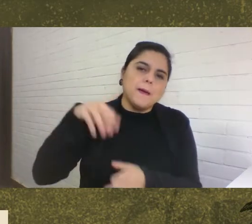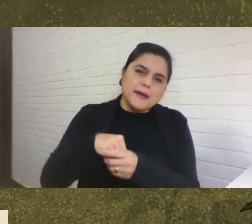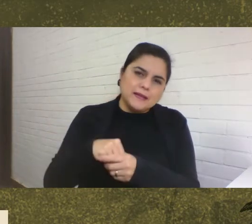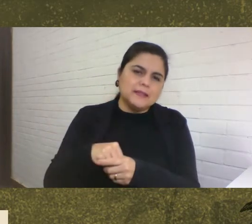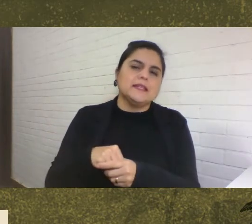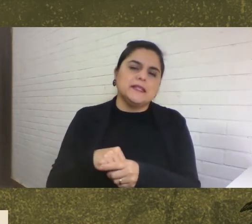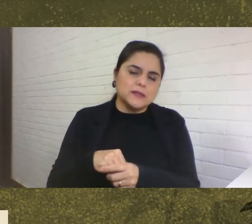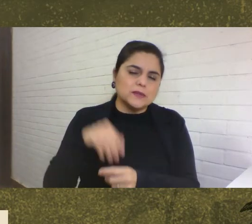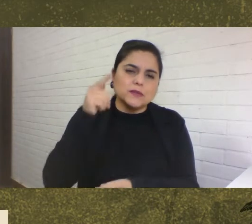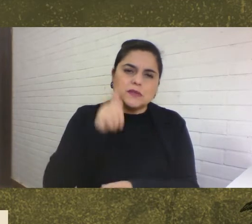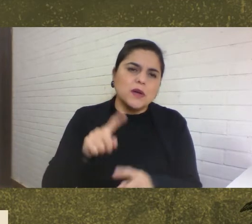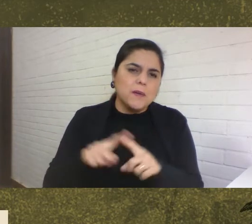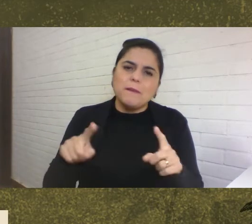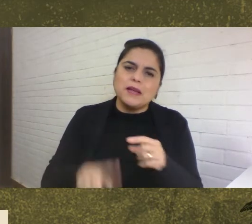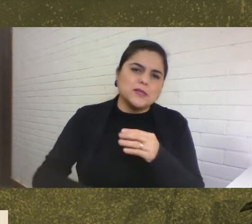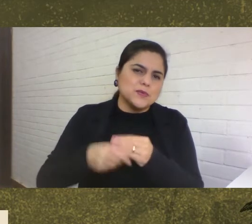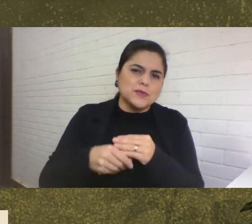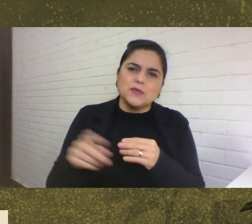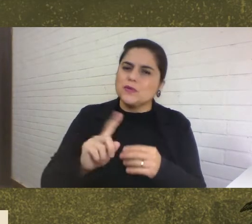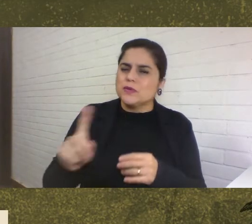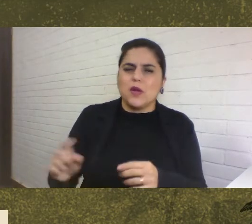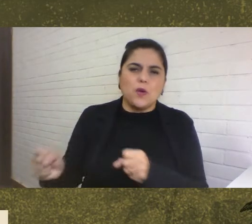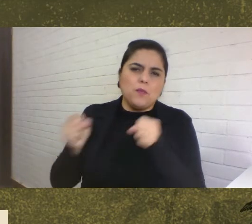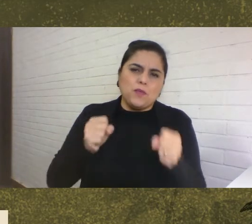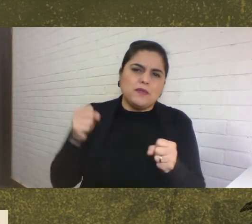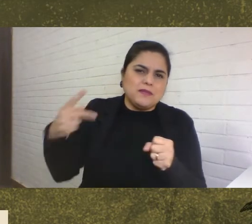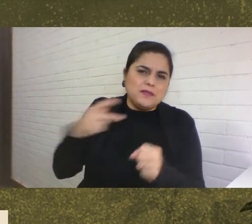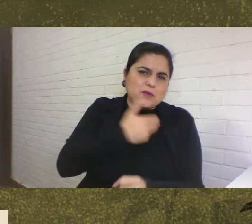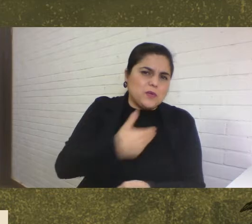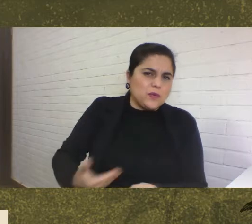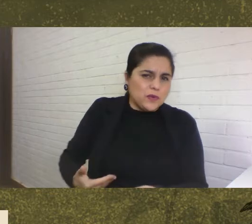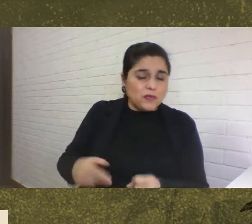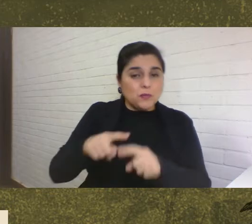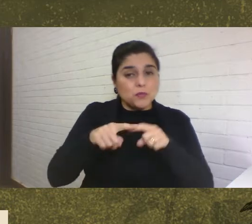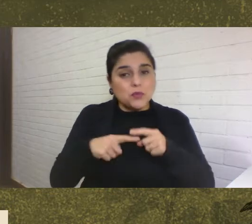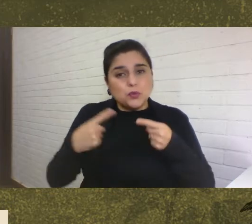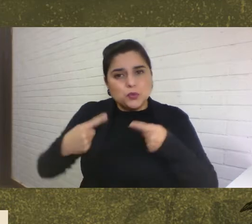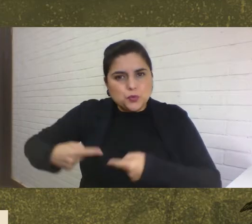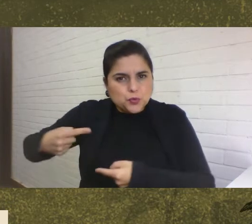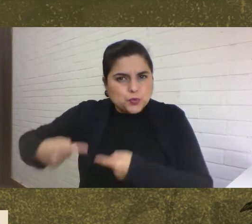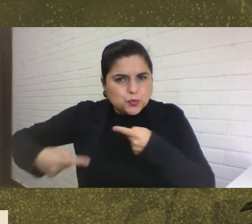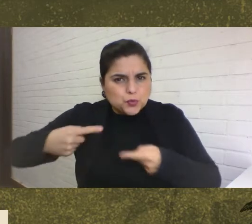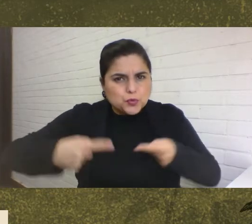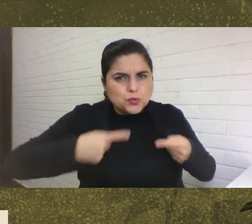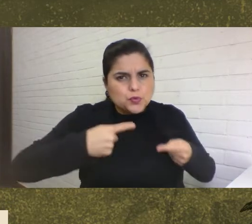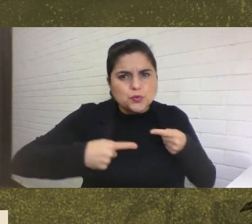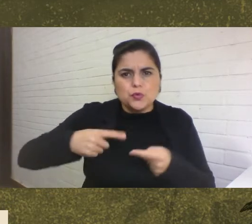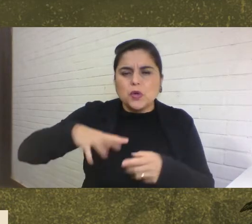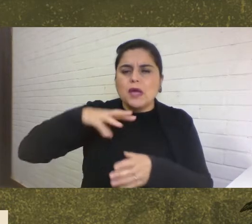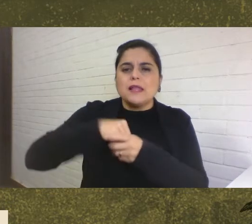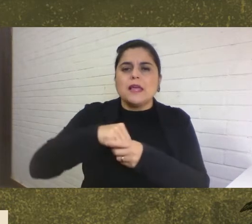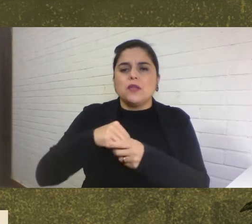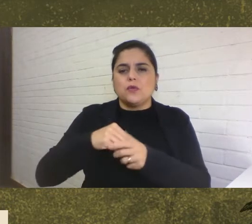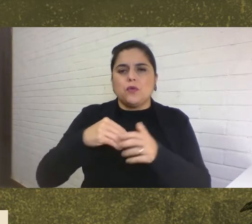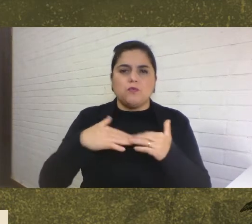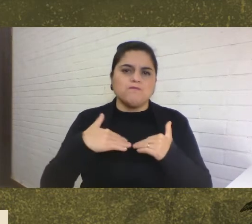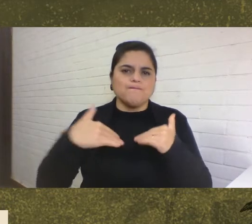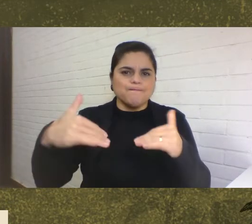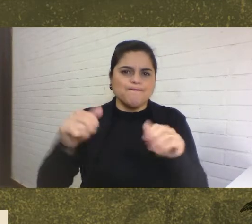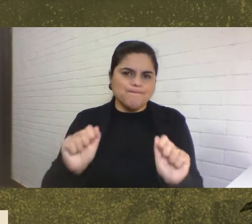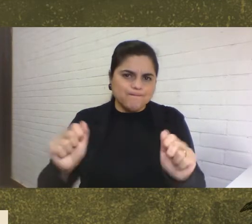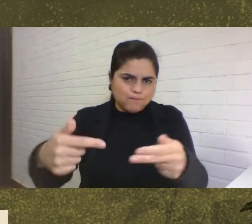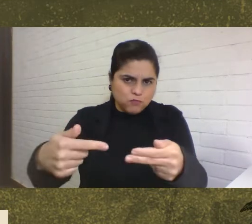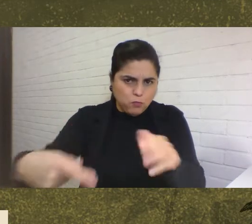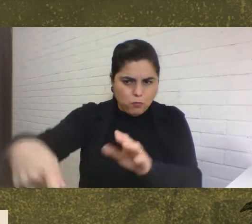não estava incluída nos poderes do Governo e teve que ser discutida no Parlamento, o que só aconteceu